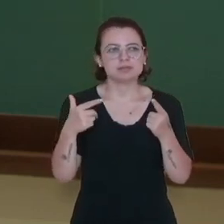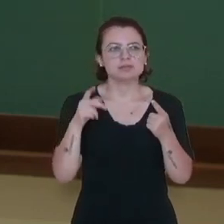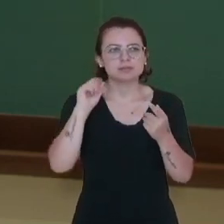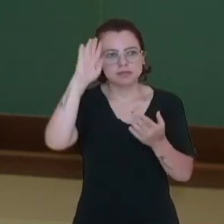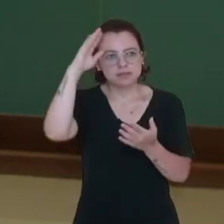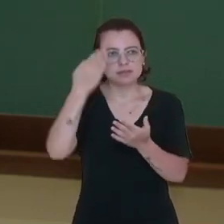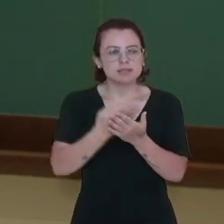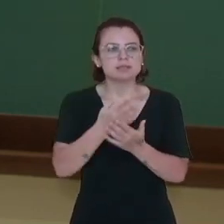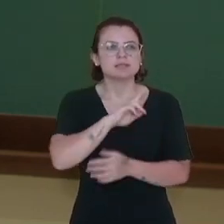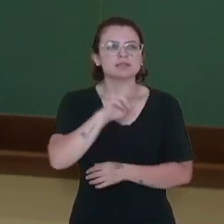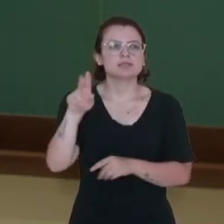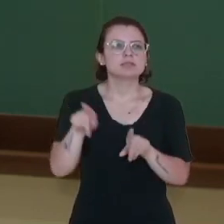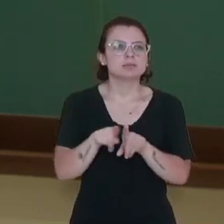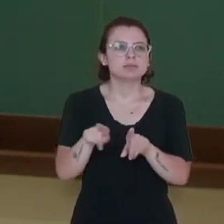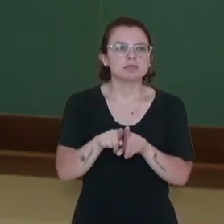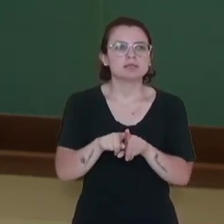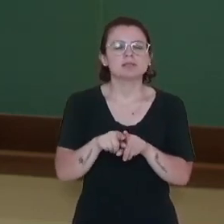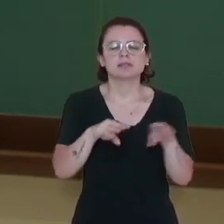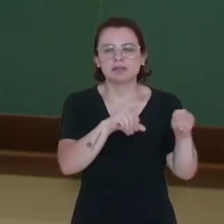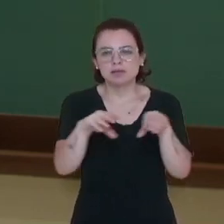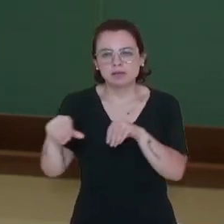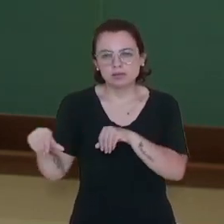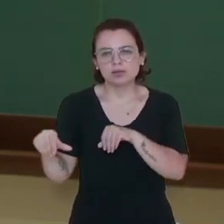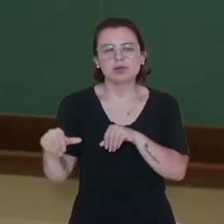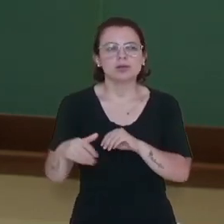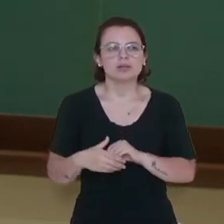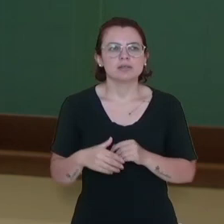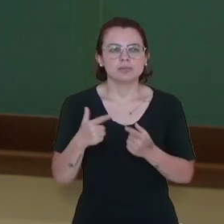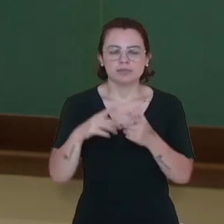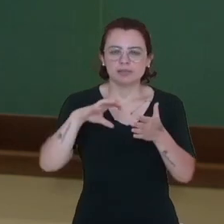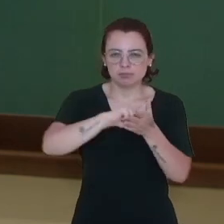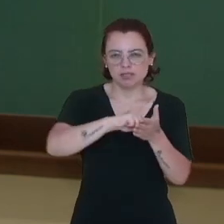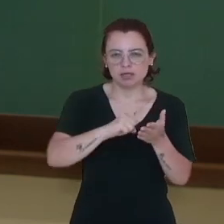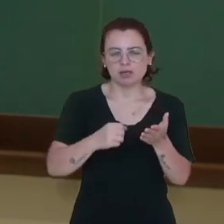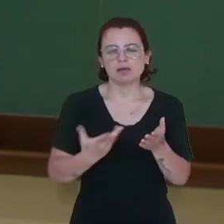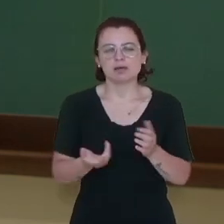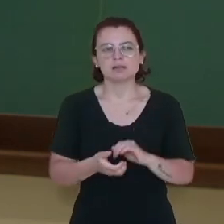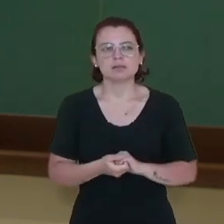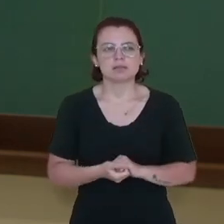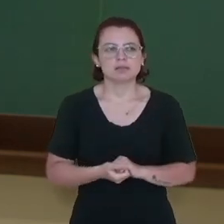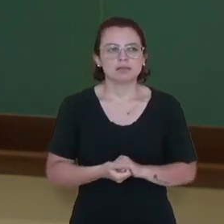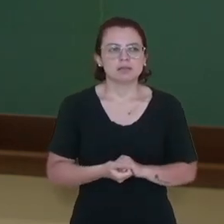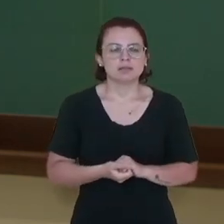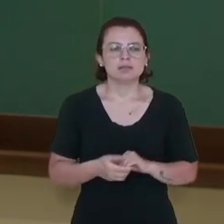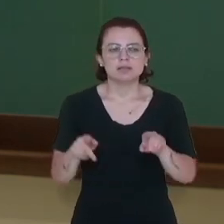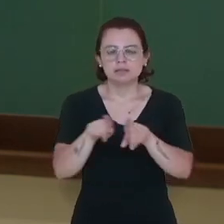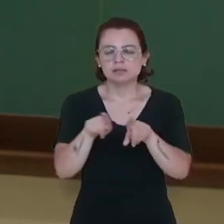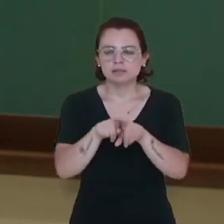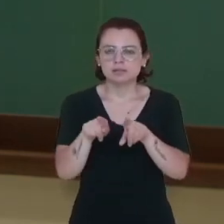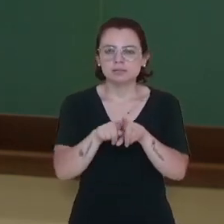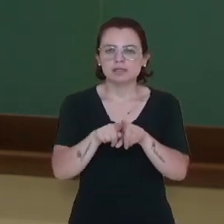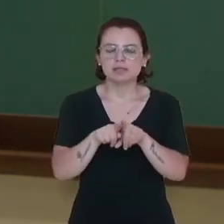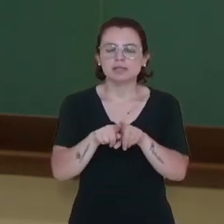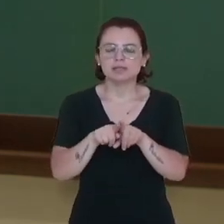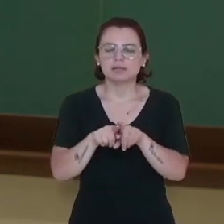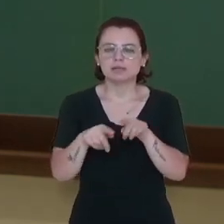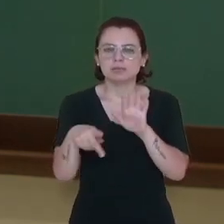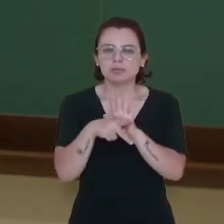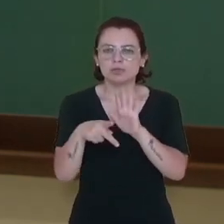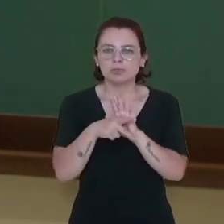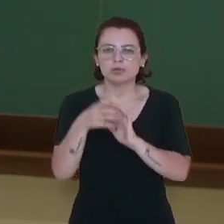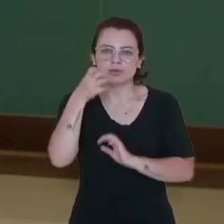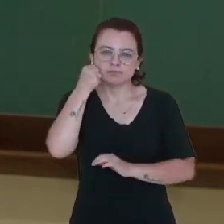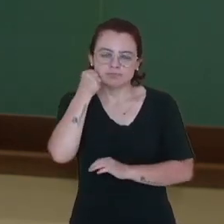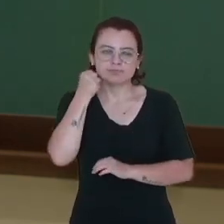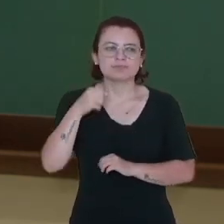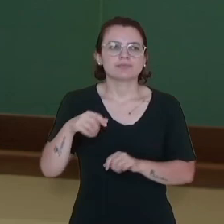religião também, assim como também por território, como esse caso da Rússia e Ucrânia, e também por questão étnica, né? Como também é o